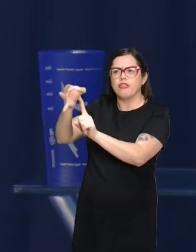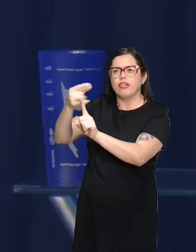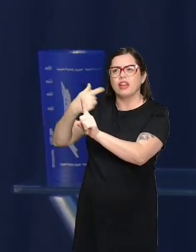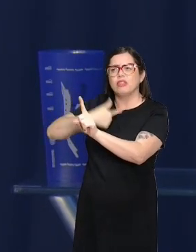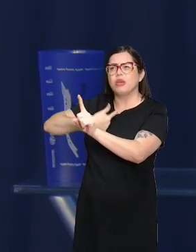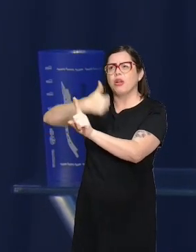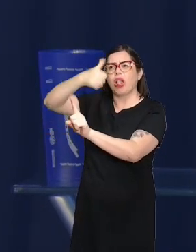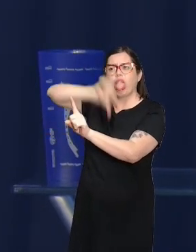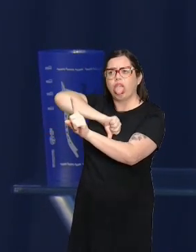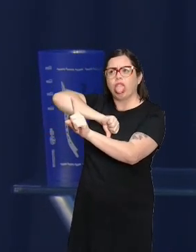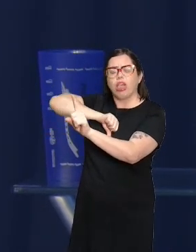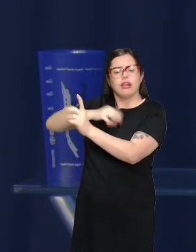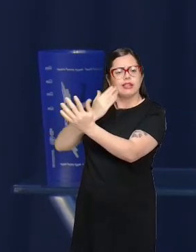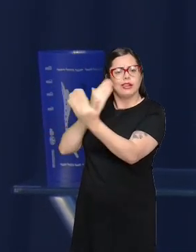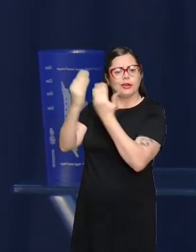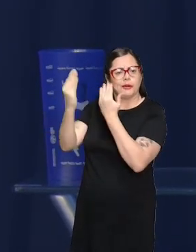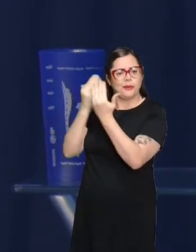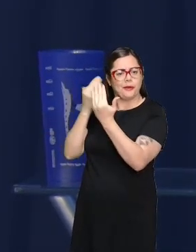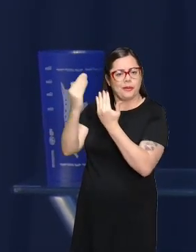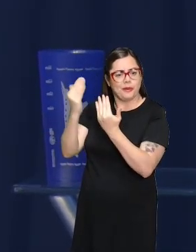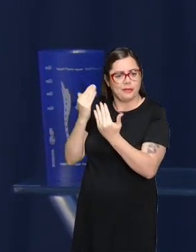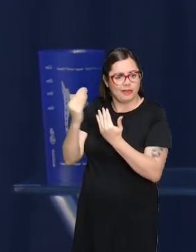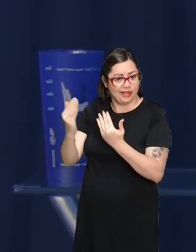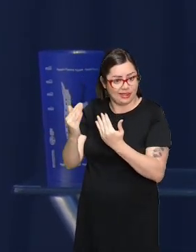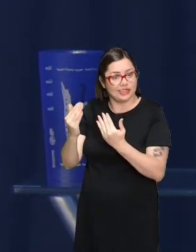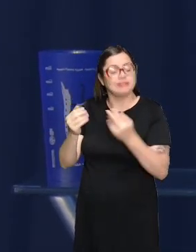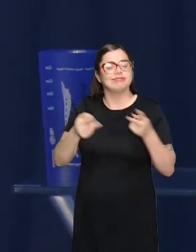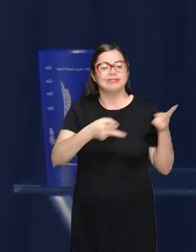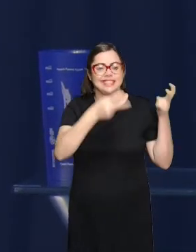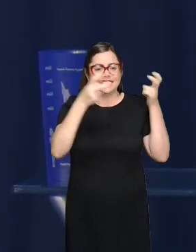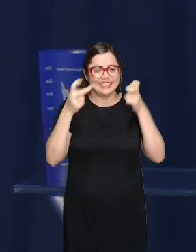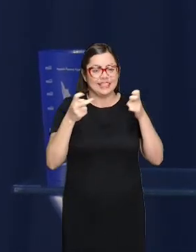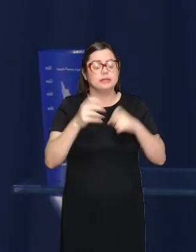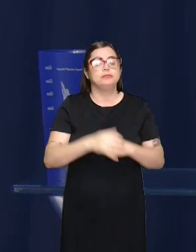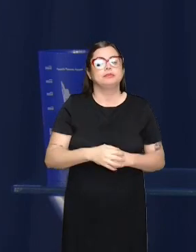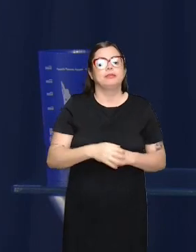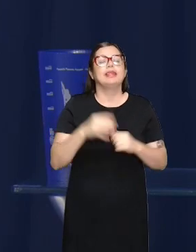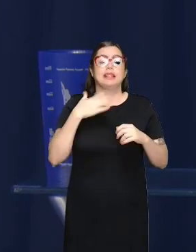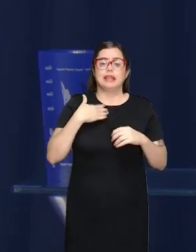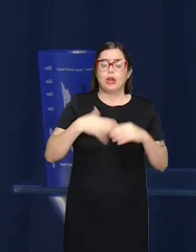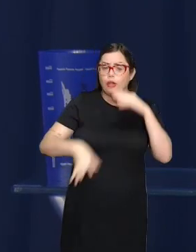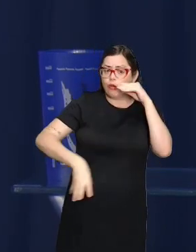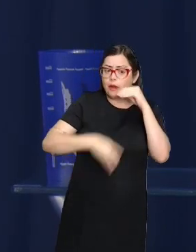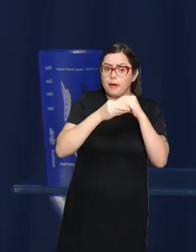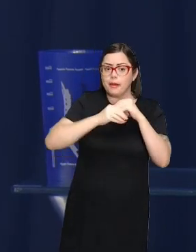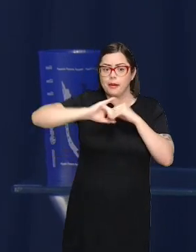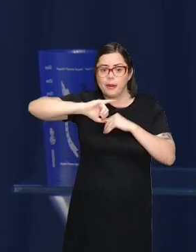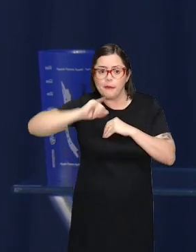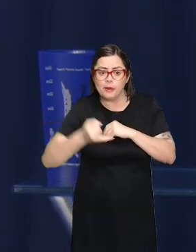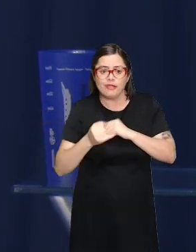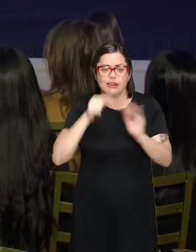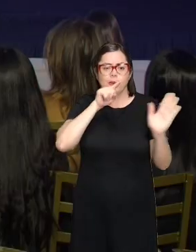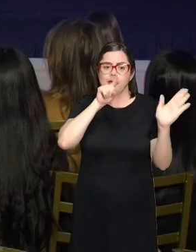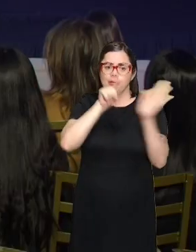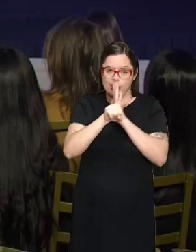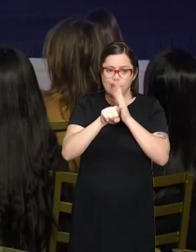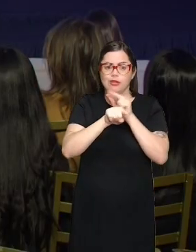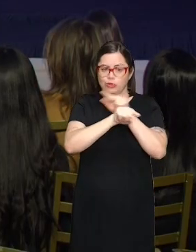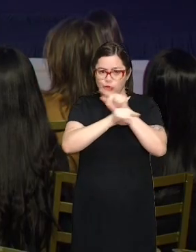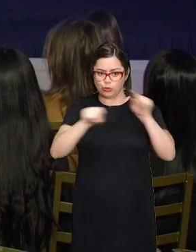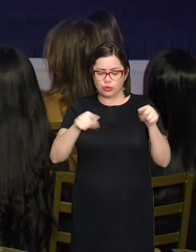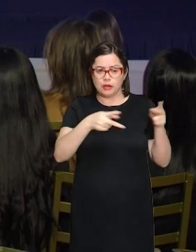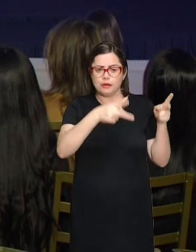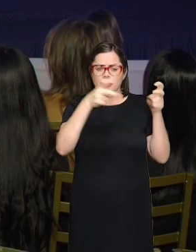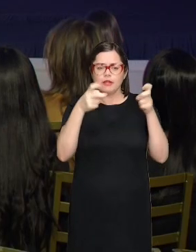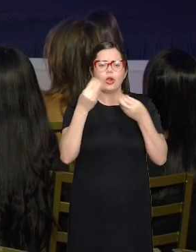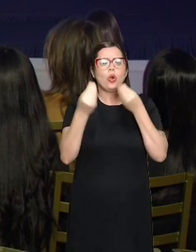trouxe, assim, nesse sentido. E vou até engatar, assim, com uma pergunta para todos vocês, mas é um conteúdo que eu vi na internet que a